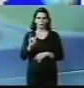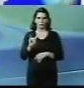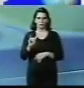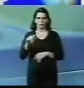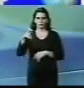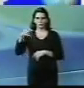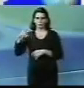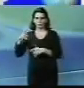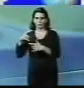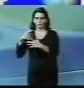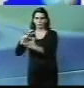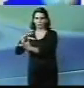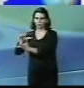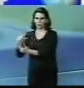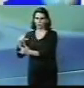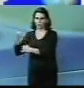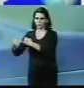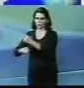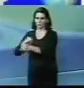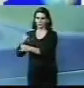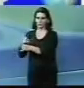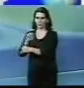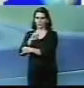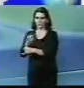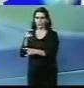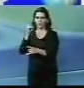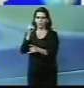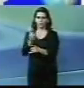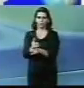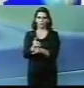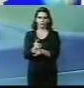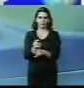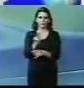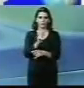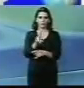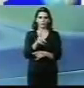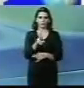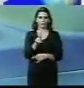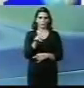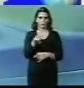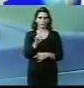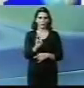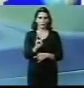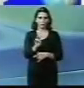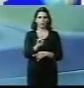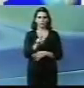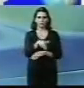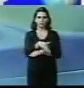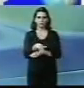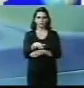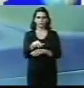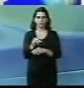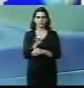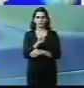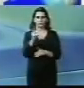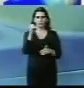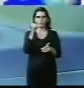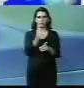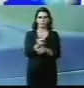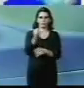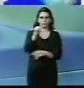pelo globo. Se por um acaso o endereço foi procurado lá dentro do proxy e ele não foi